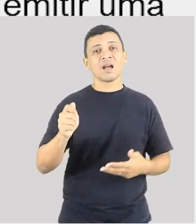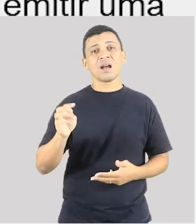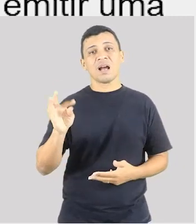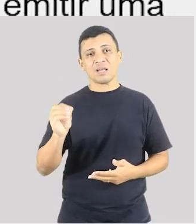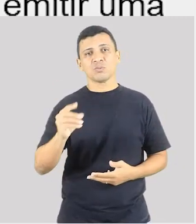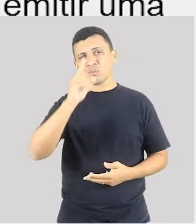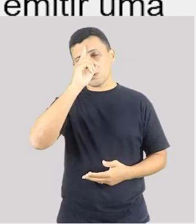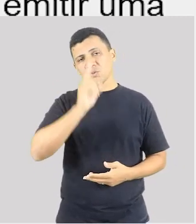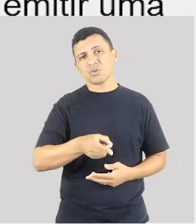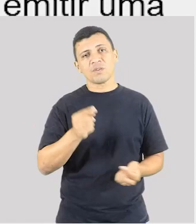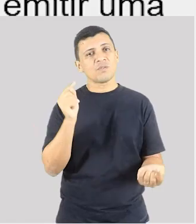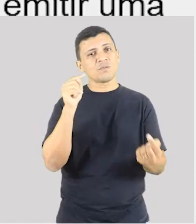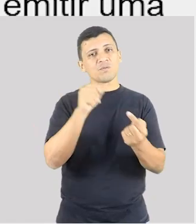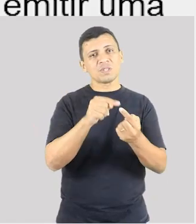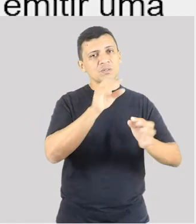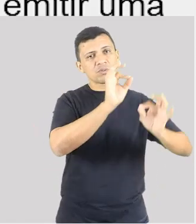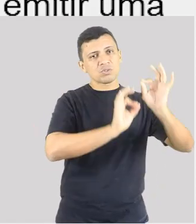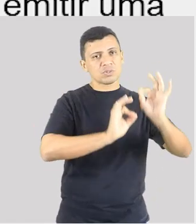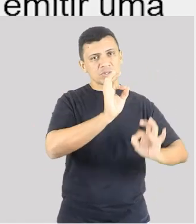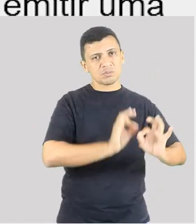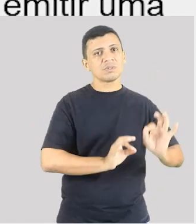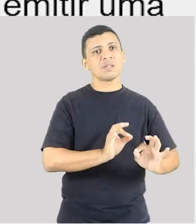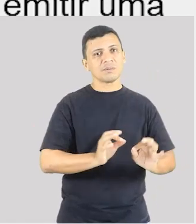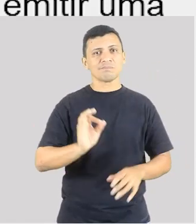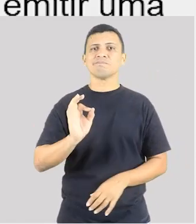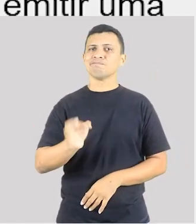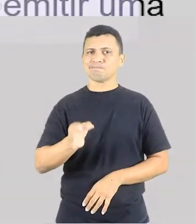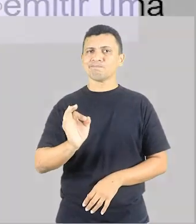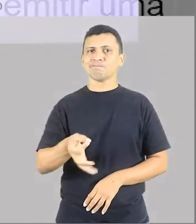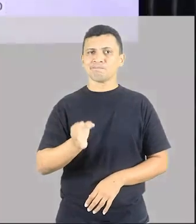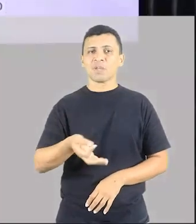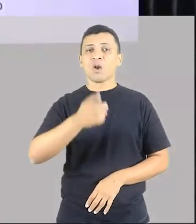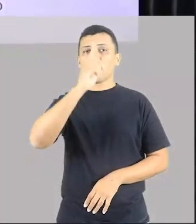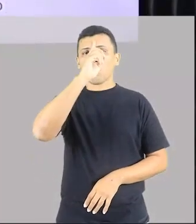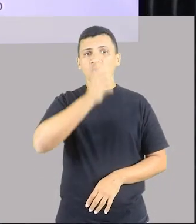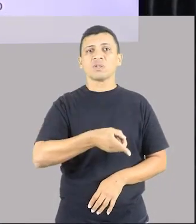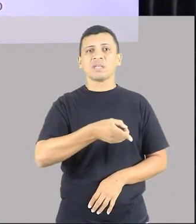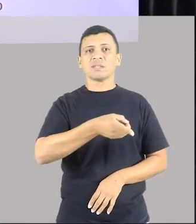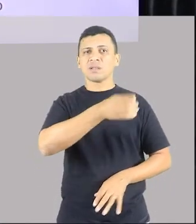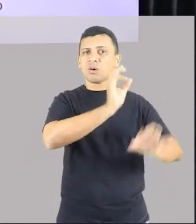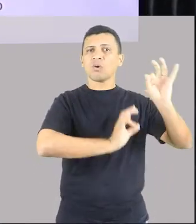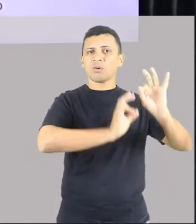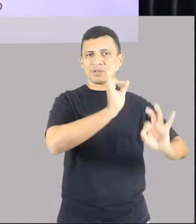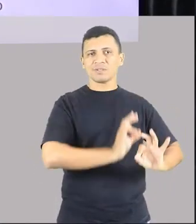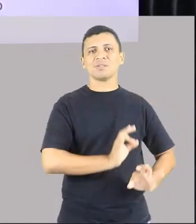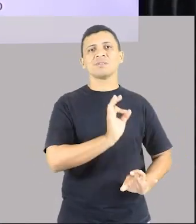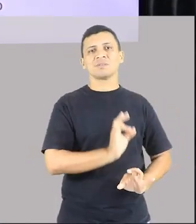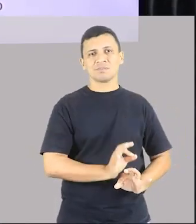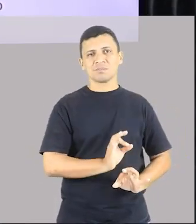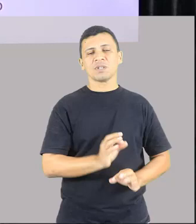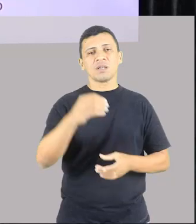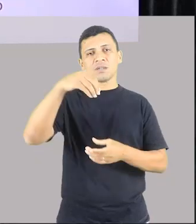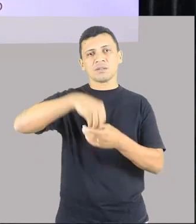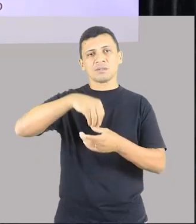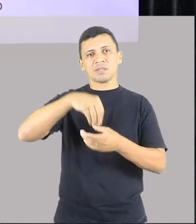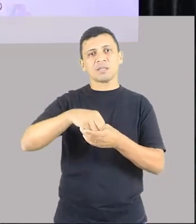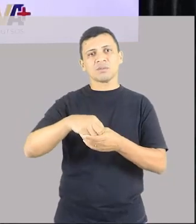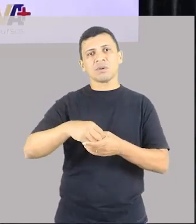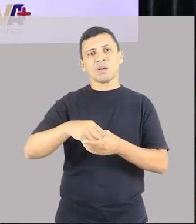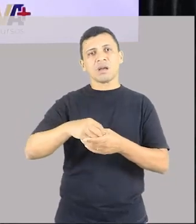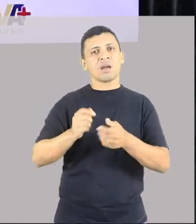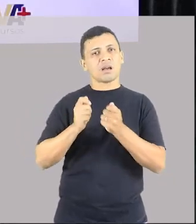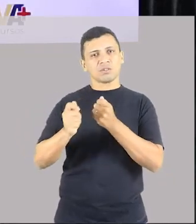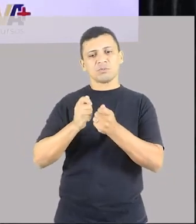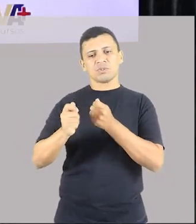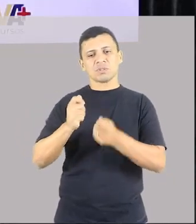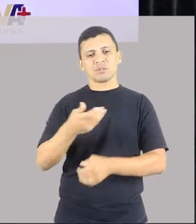ordinatórios são aqueles que visam disciplinar, está corretamente, o ato ordinatório ordena, ele organiza internamente a